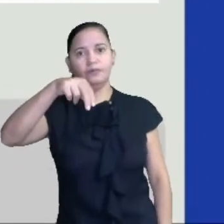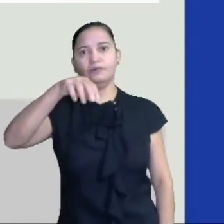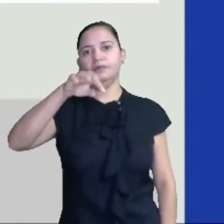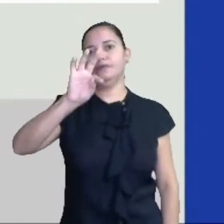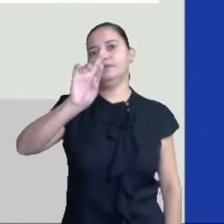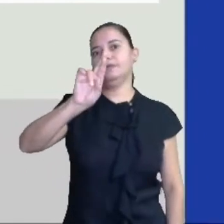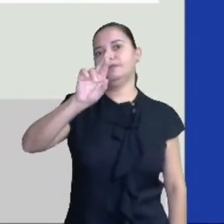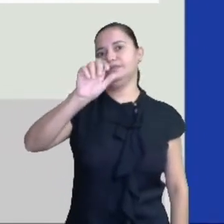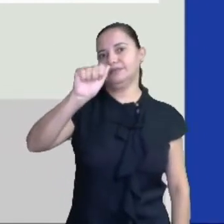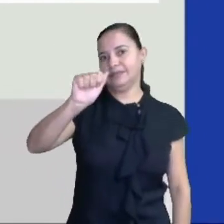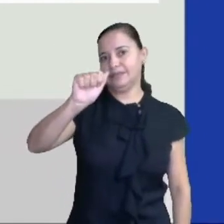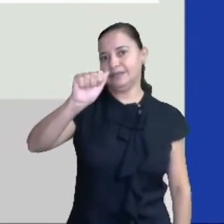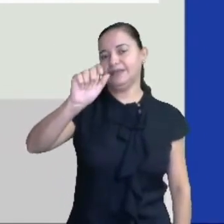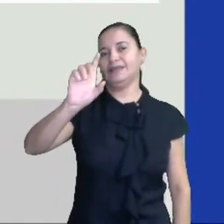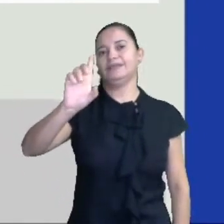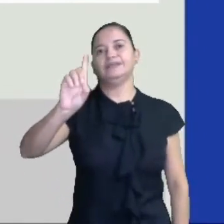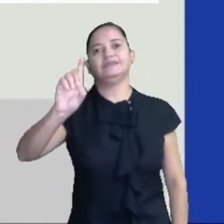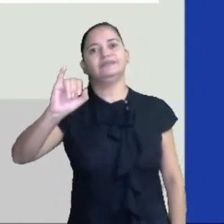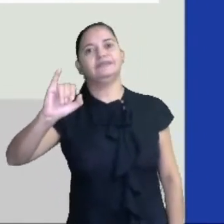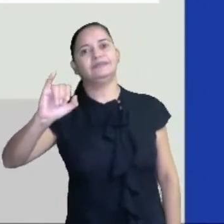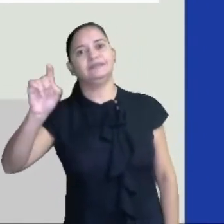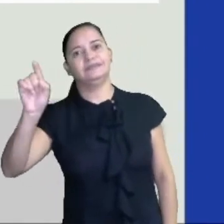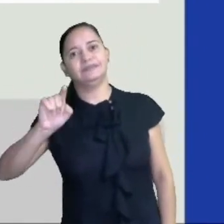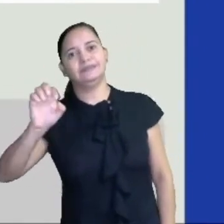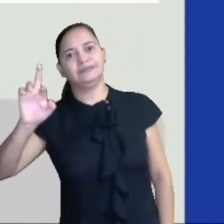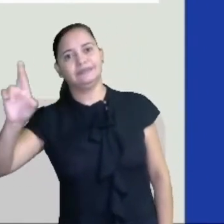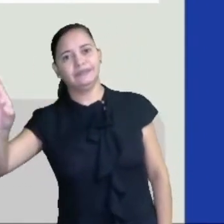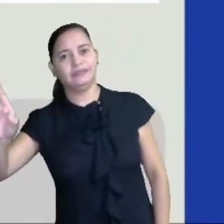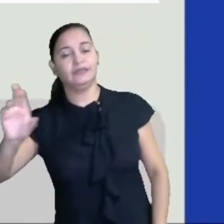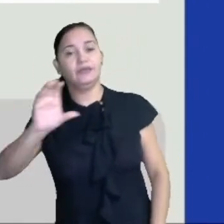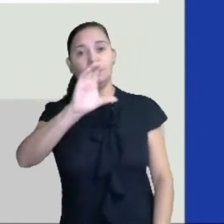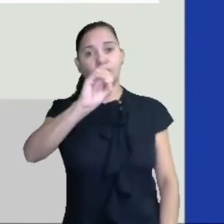Contradizer. Contra será o prefixo.